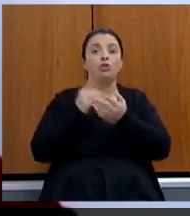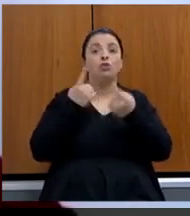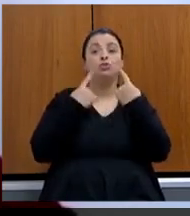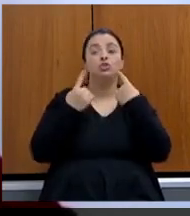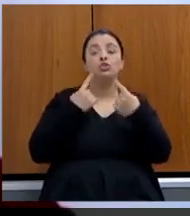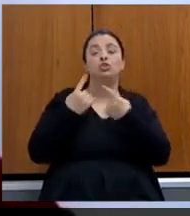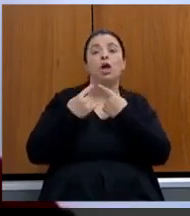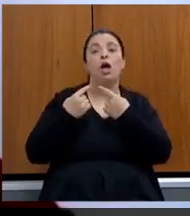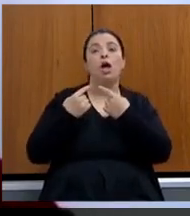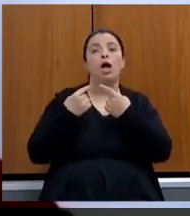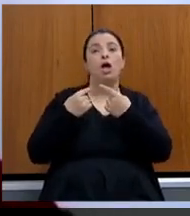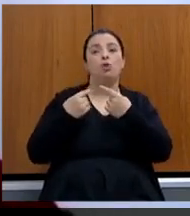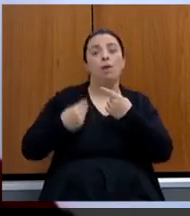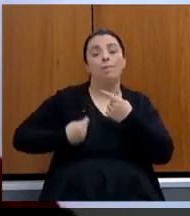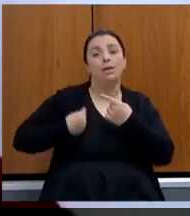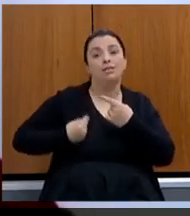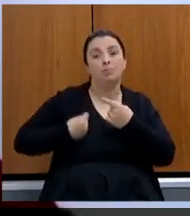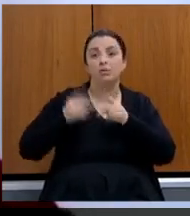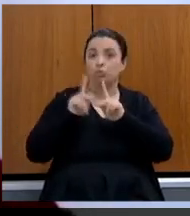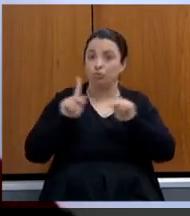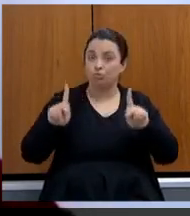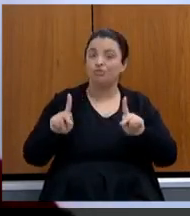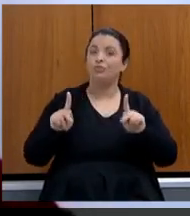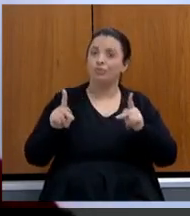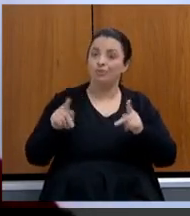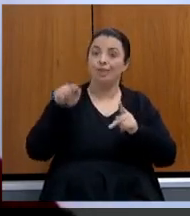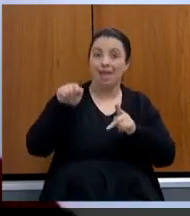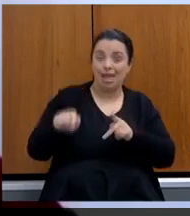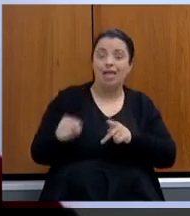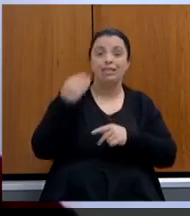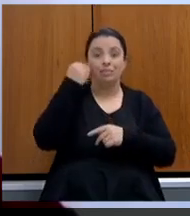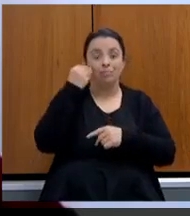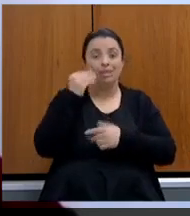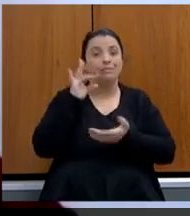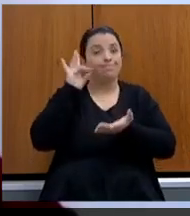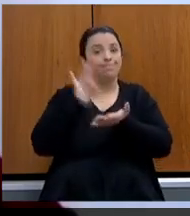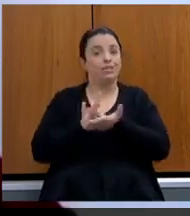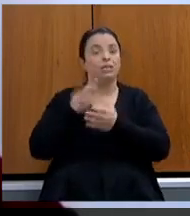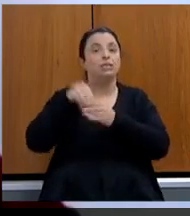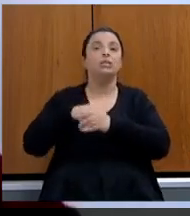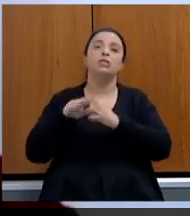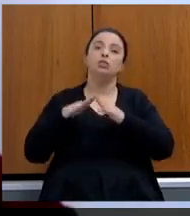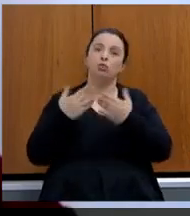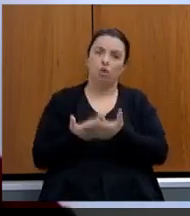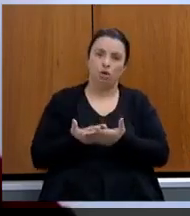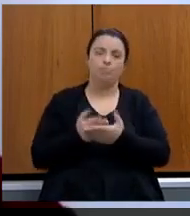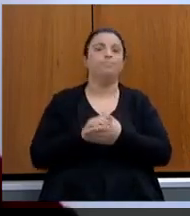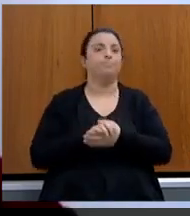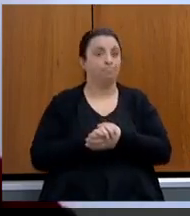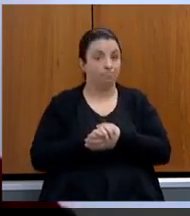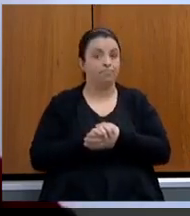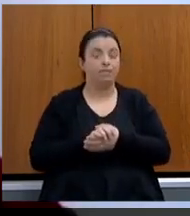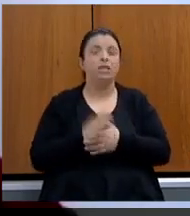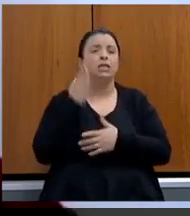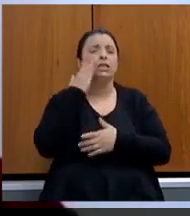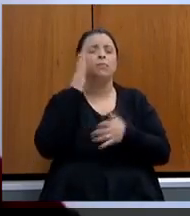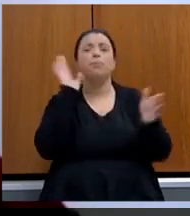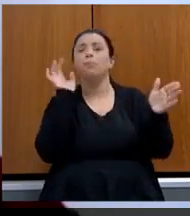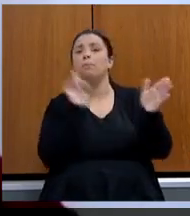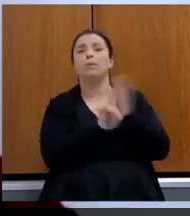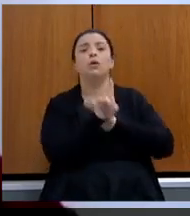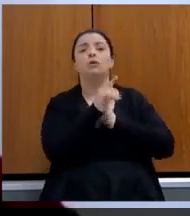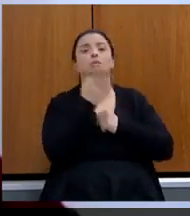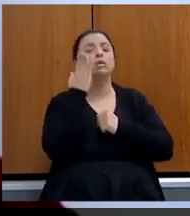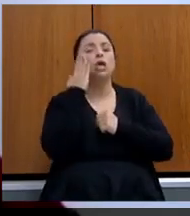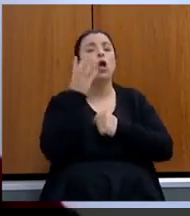assim que estão vivendo os fatos da realidade das escolas e quero saber também E como